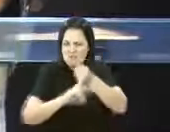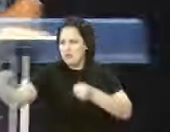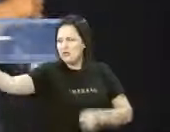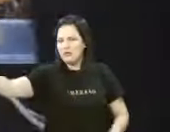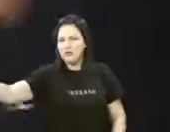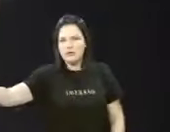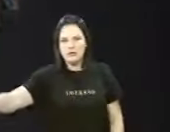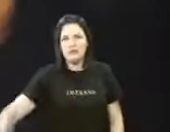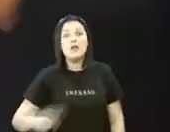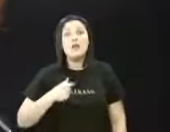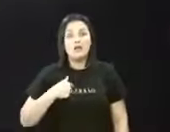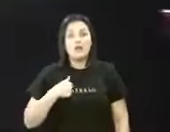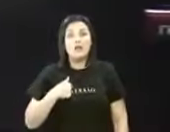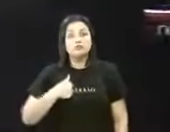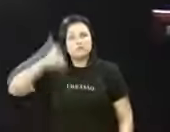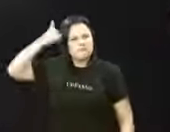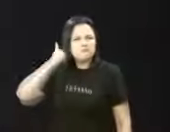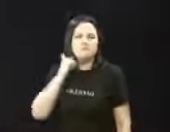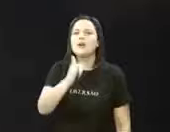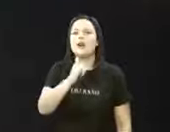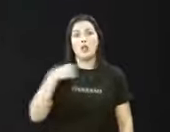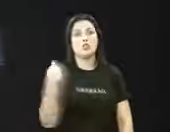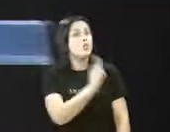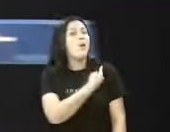apoio, e é o tempo que a gente não entende,